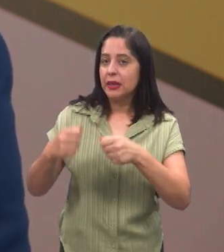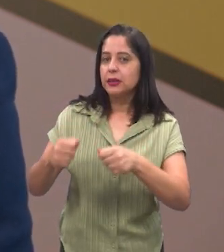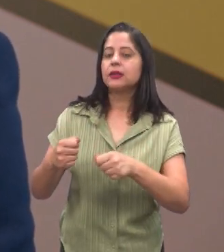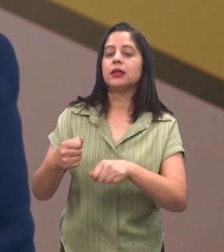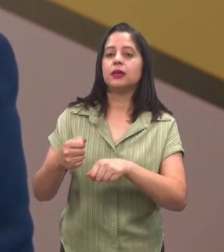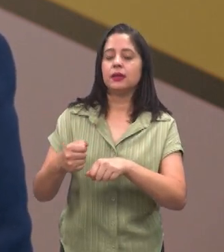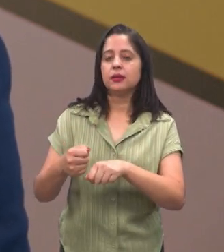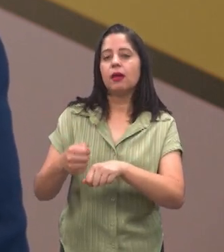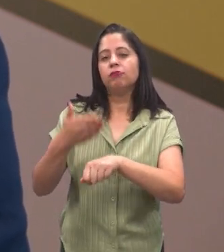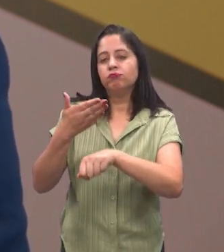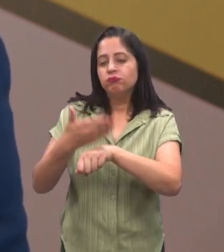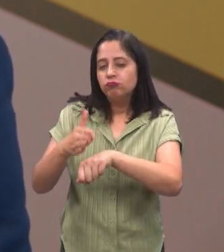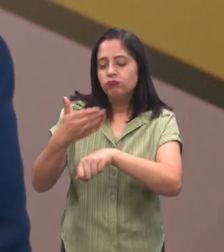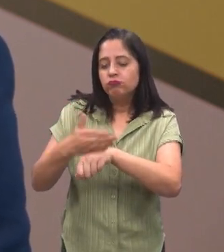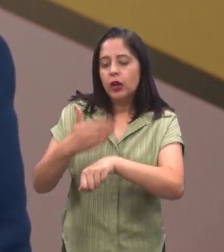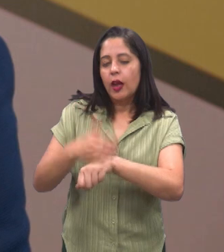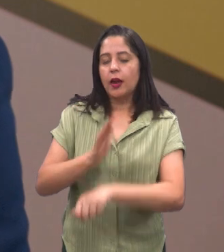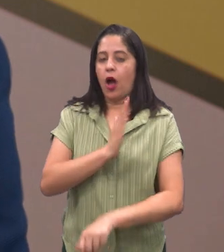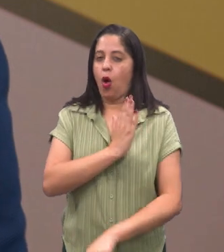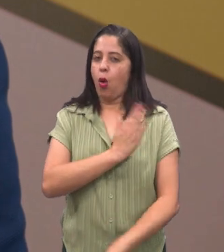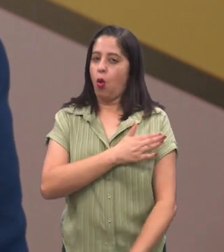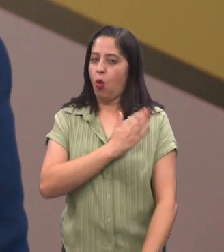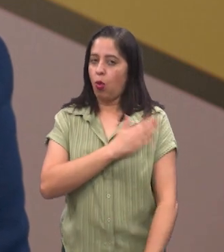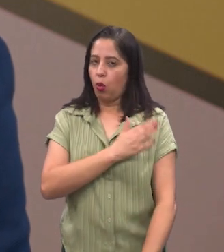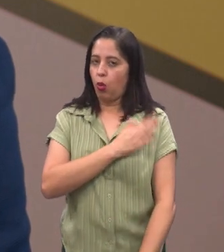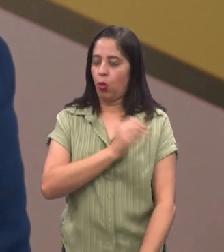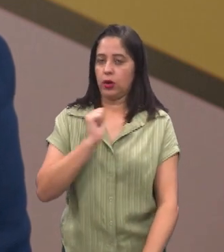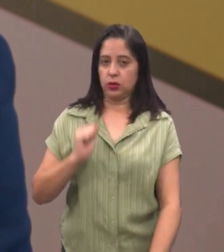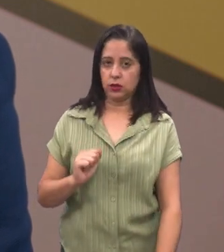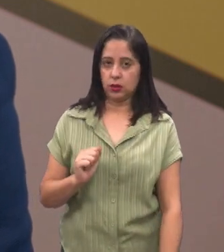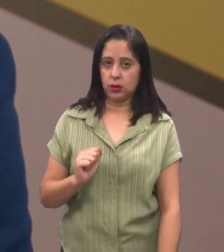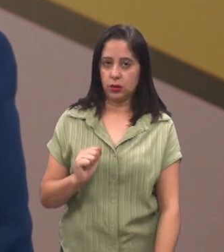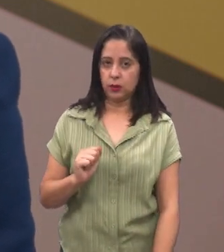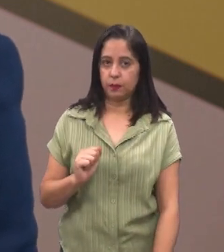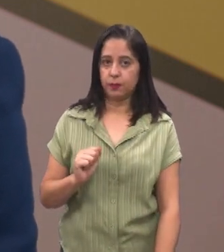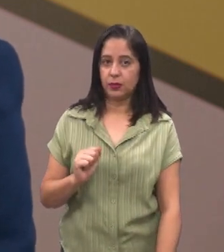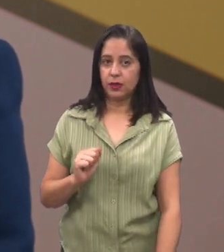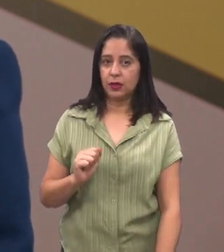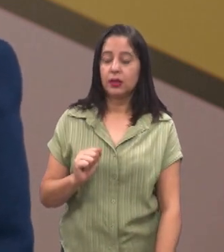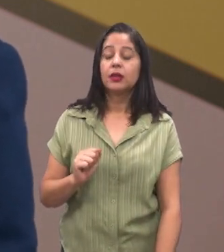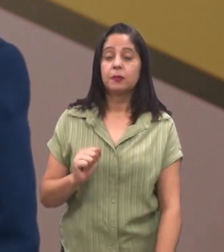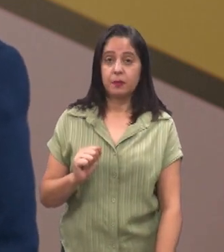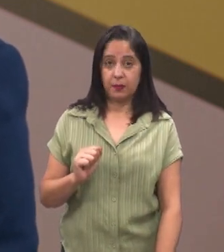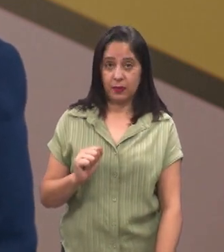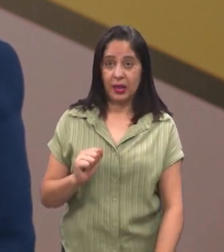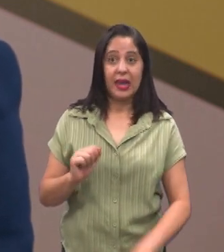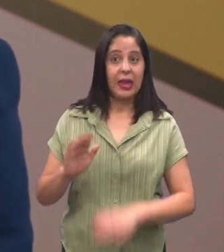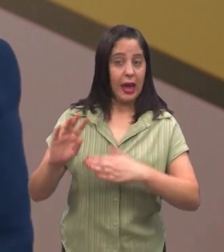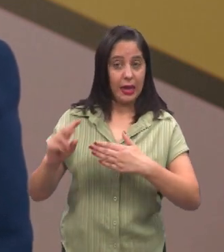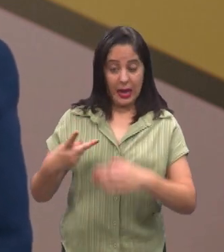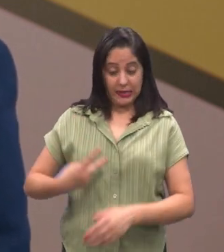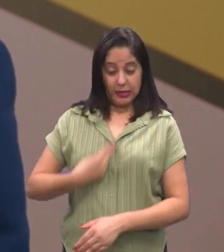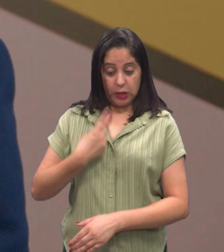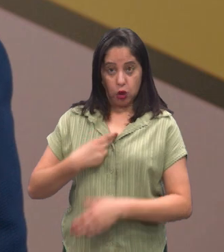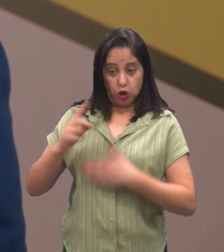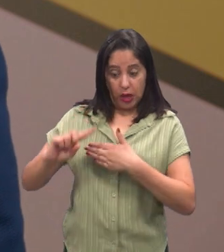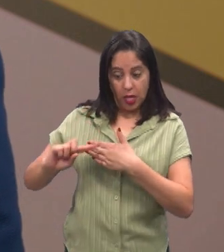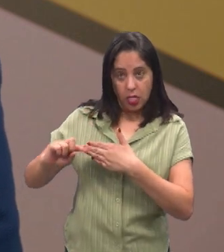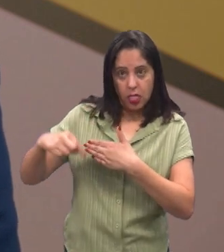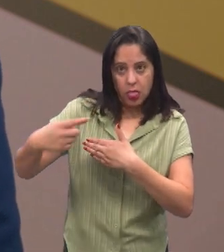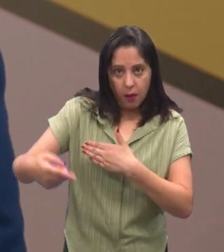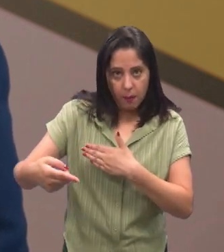reabilitação cardiovascular é primordial para todo paciente que operou o coração. E cuidar, a partir de agora, que a gente chama de